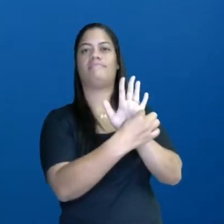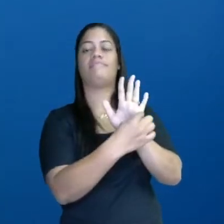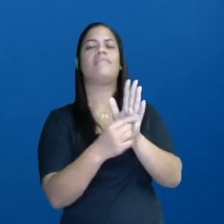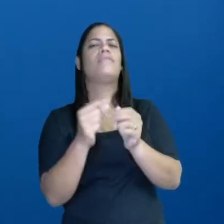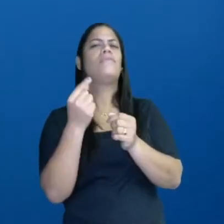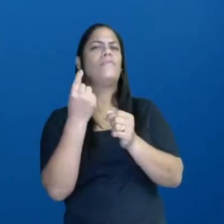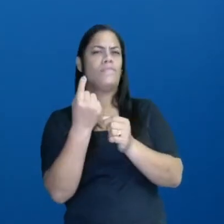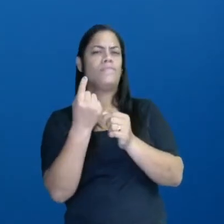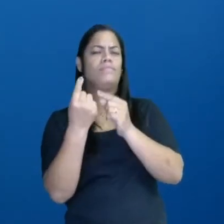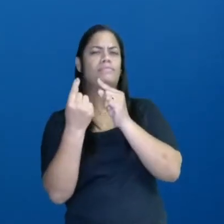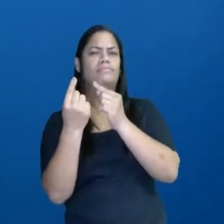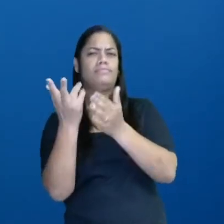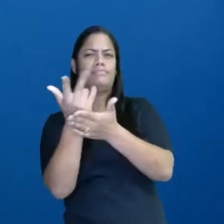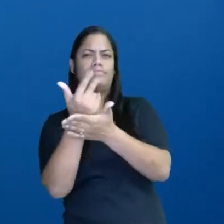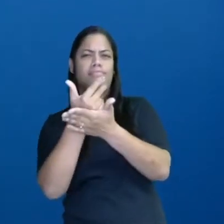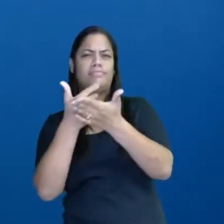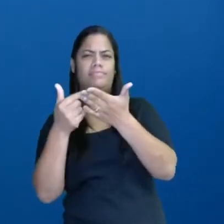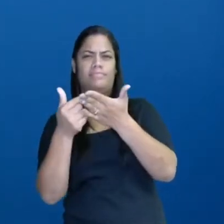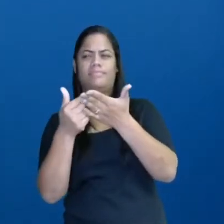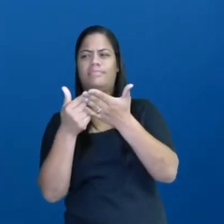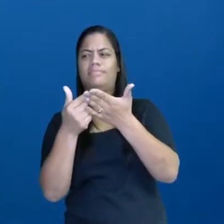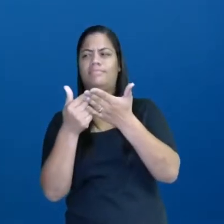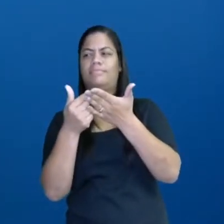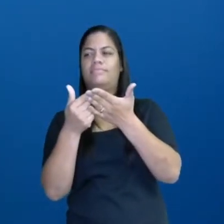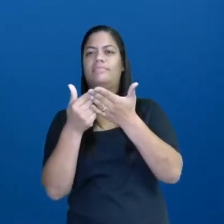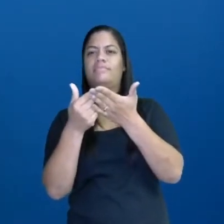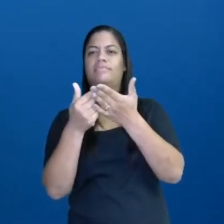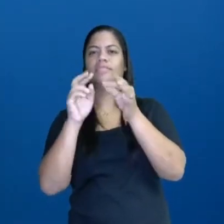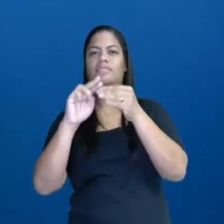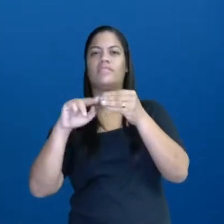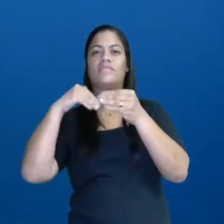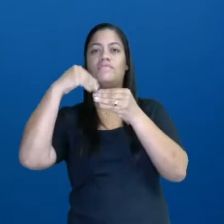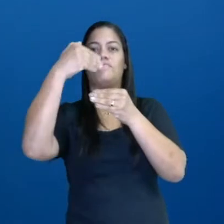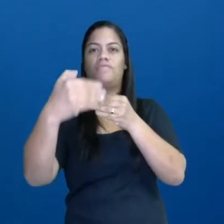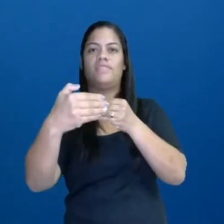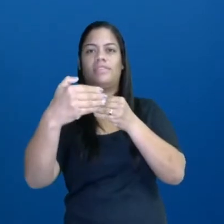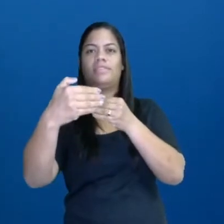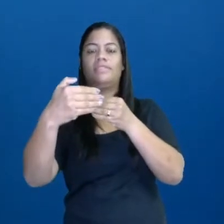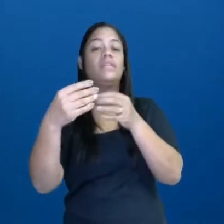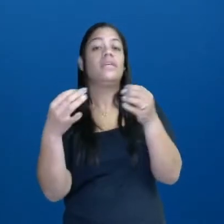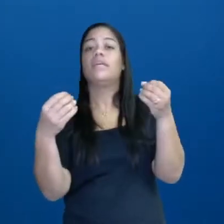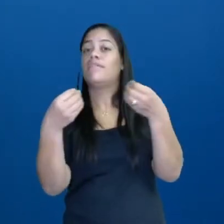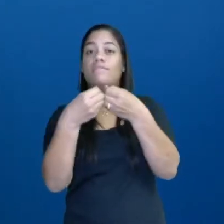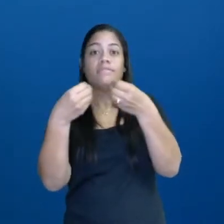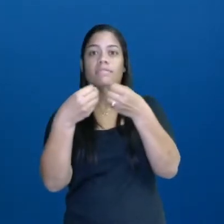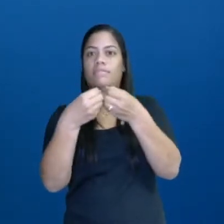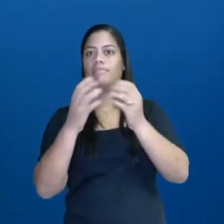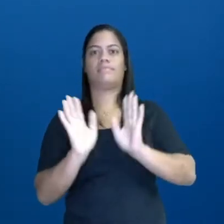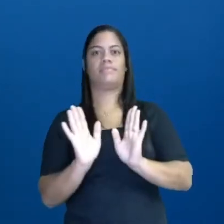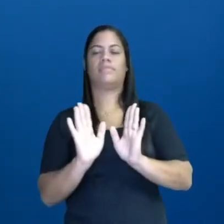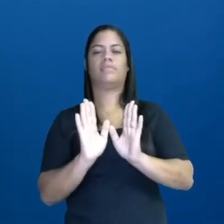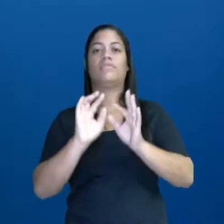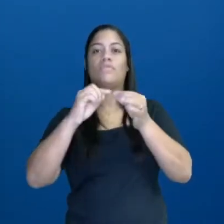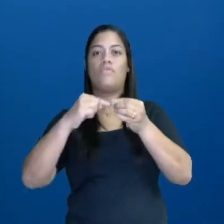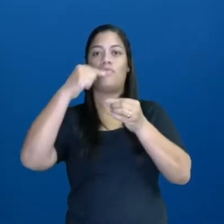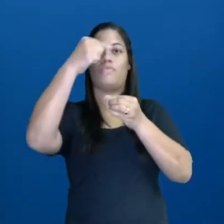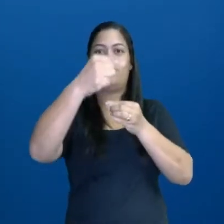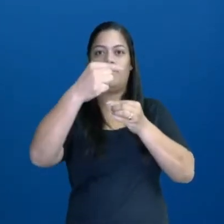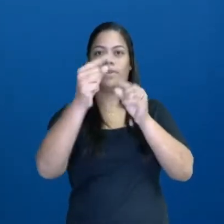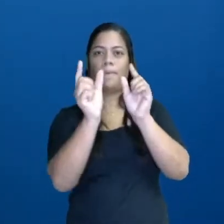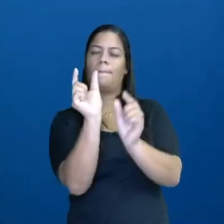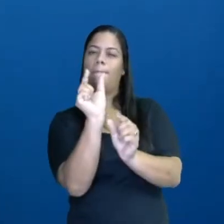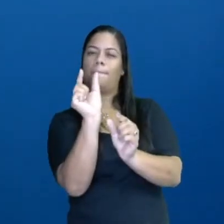que uma parte dessa reta, ela ficou do lado de fora, não foi? Não ficou dentro do polígono. Então, quando isso